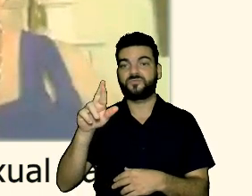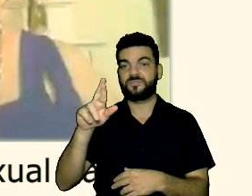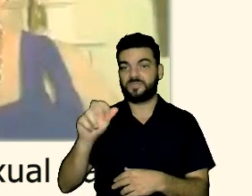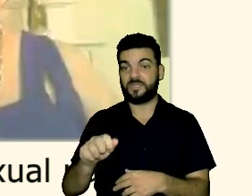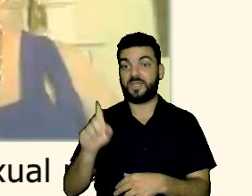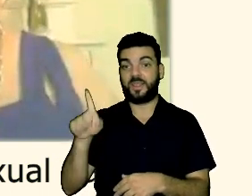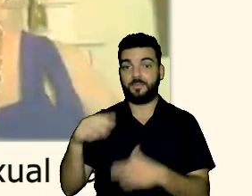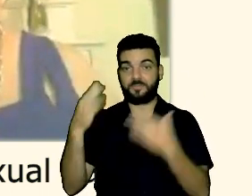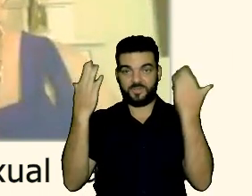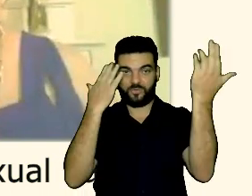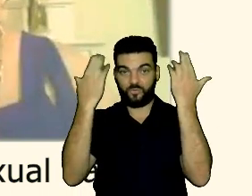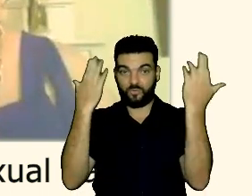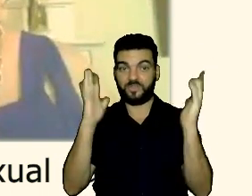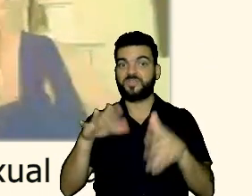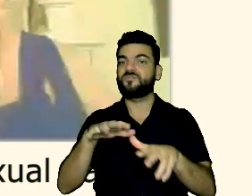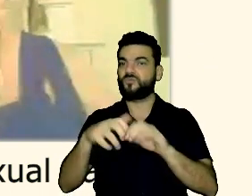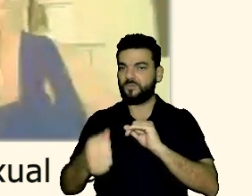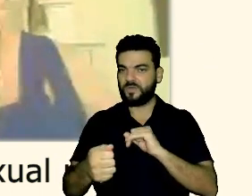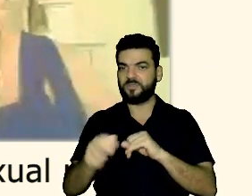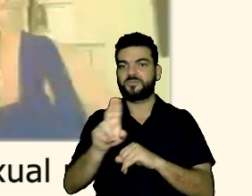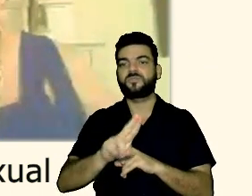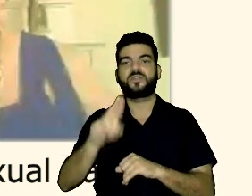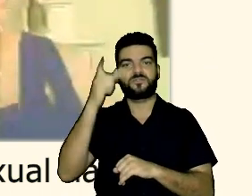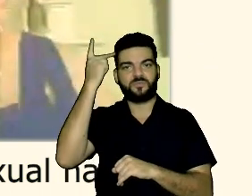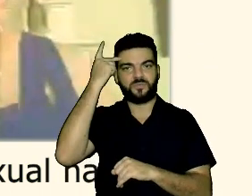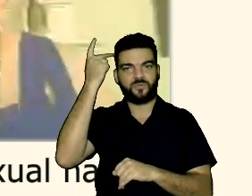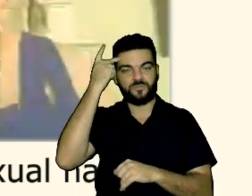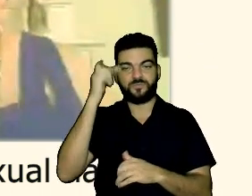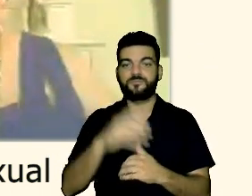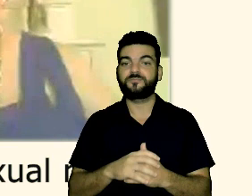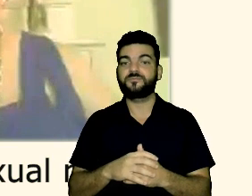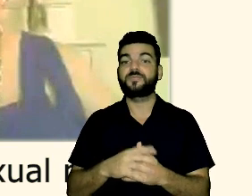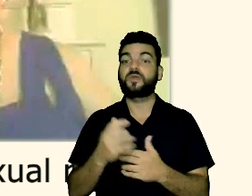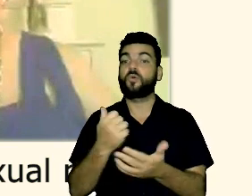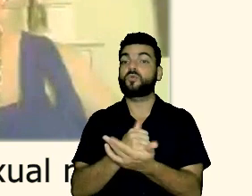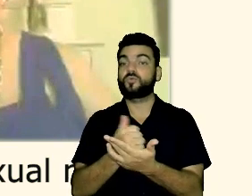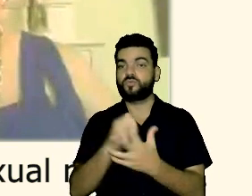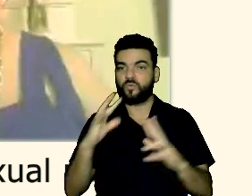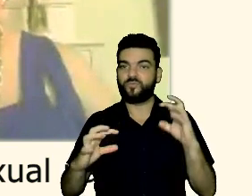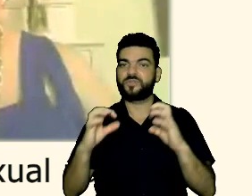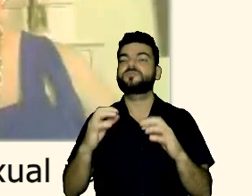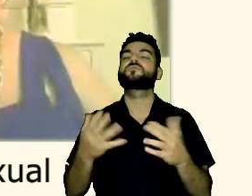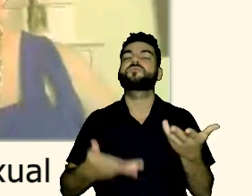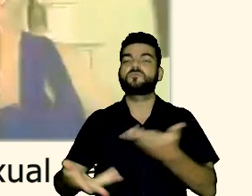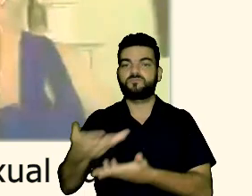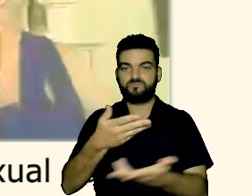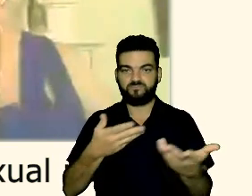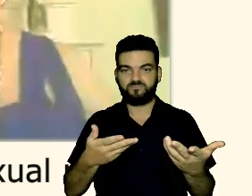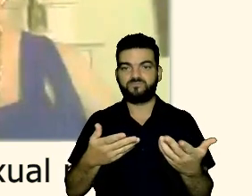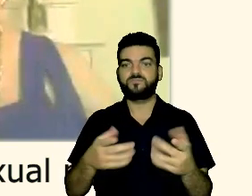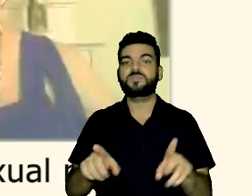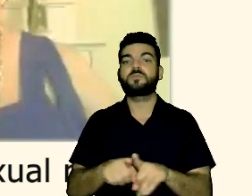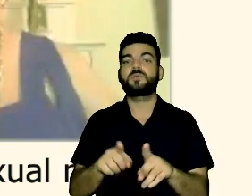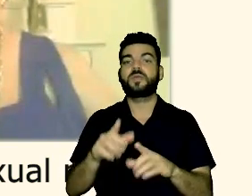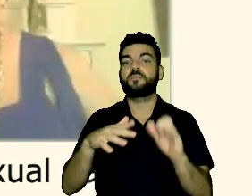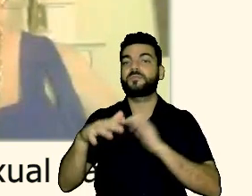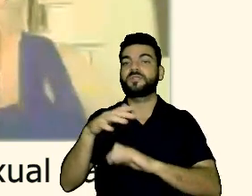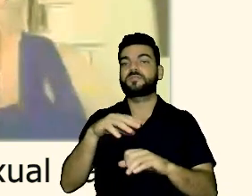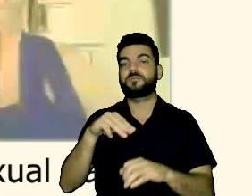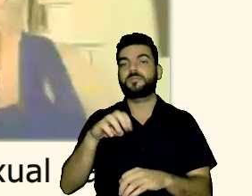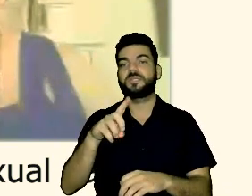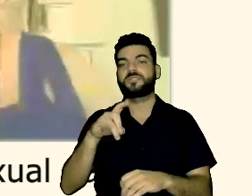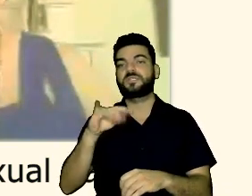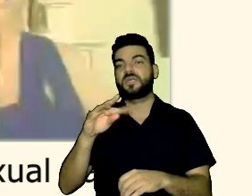doutora Jussara Sartini. Doutora Jussara é psicóloga, graduada pela Universidade Paulista, é mediadora de conflitos,